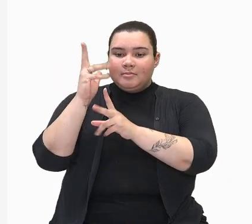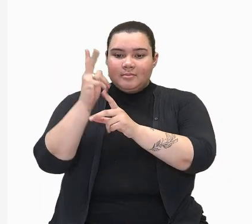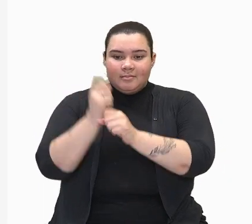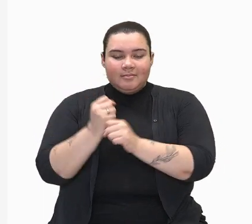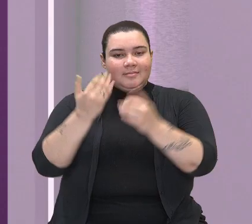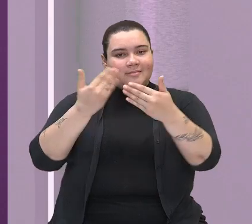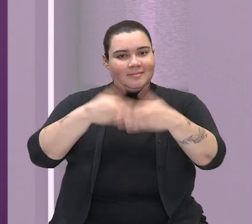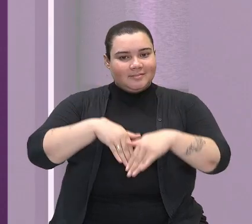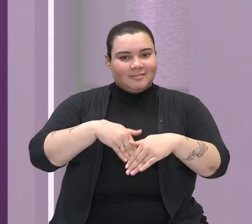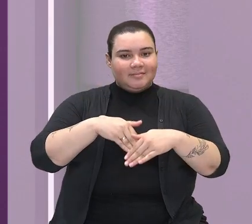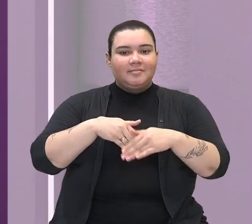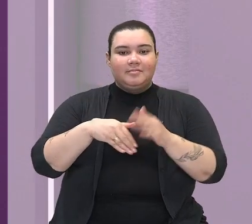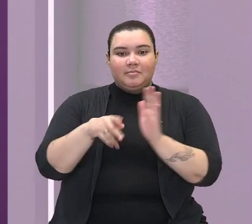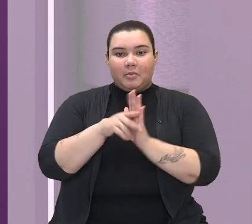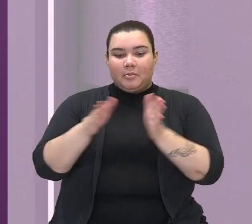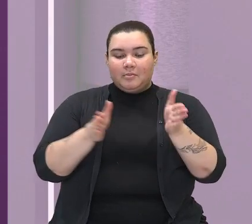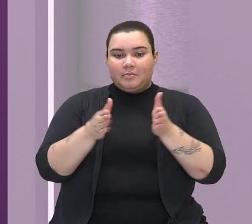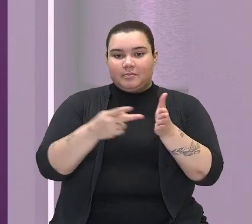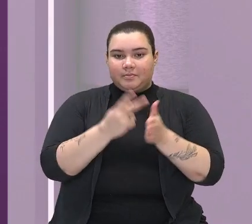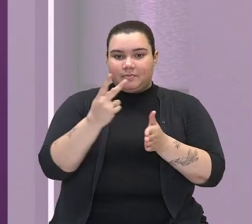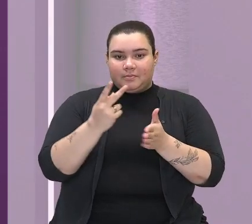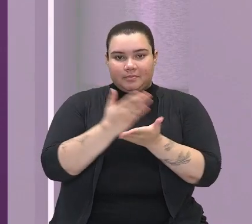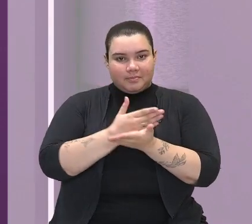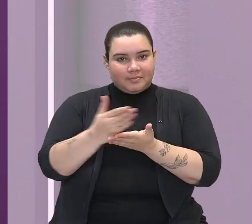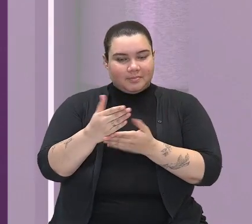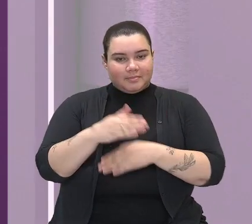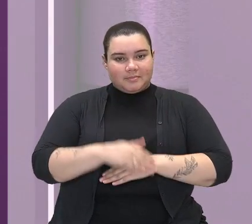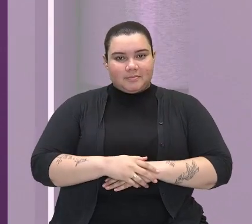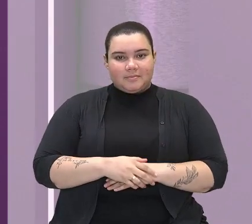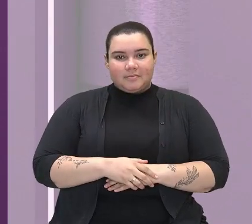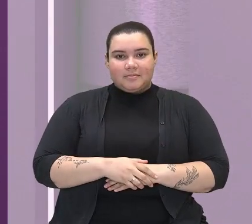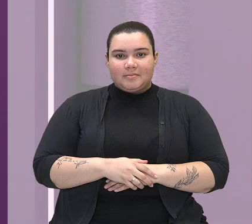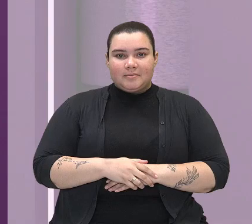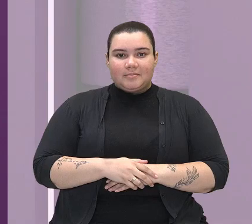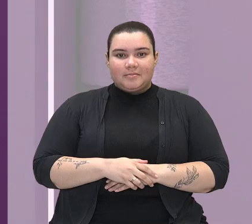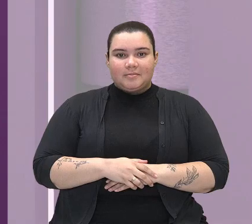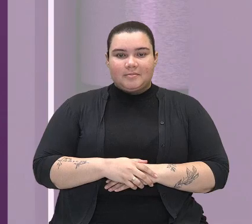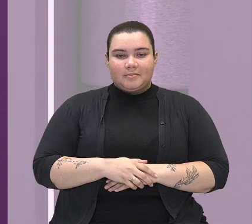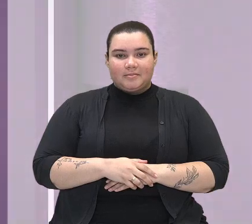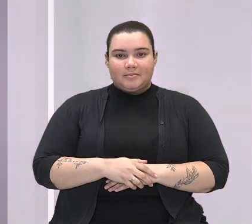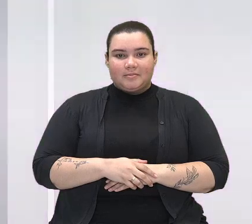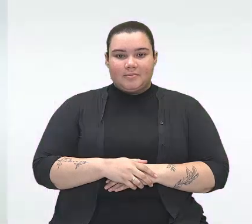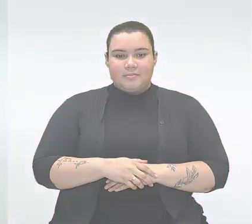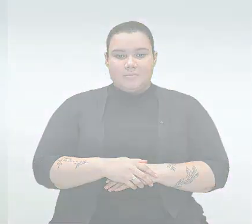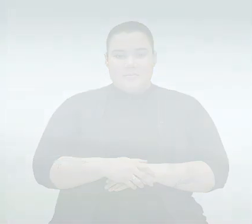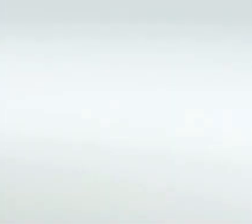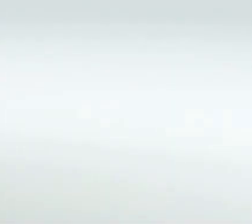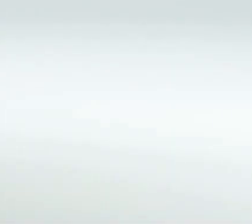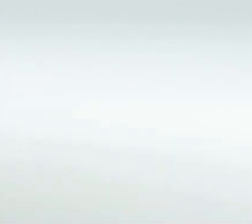e avaliação da unidade 2. Então vamos para a nossa primeira revisão.